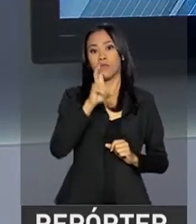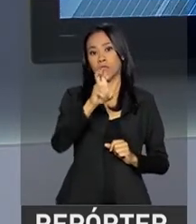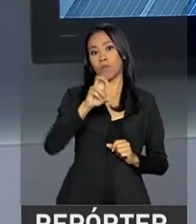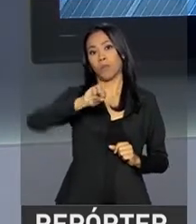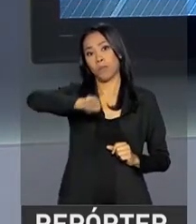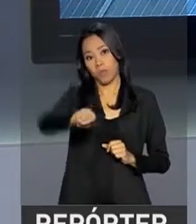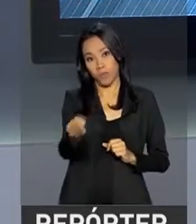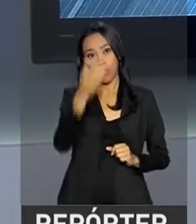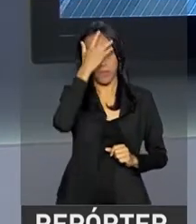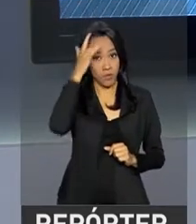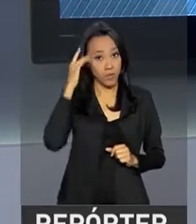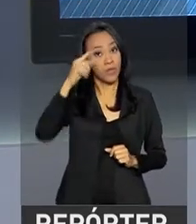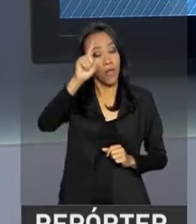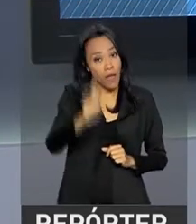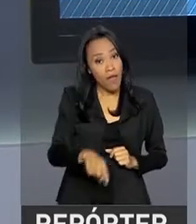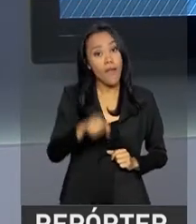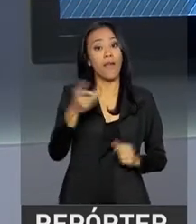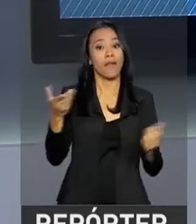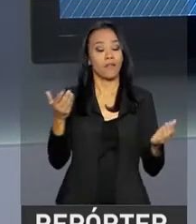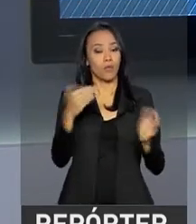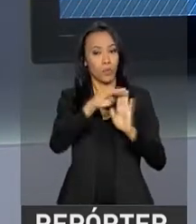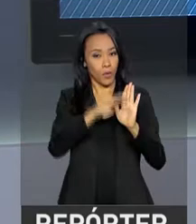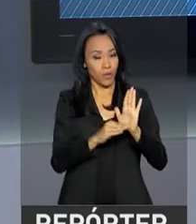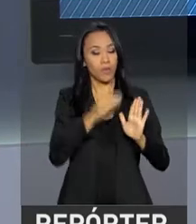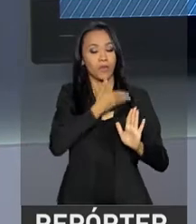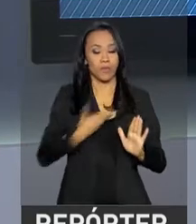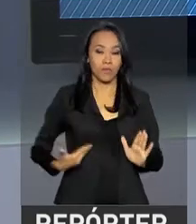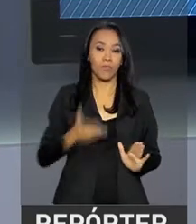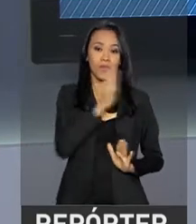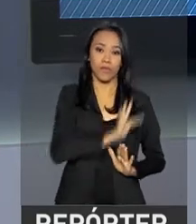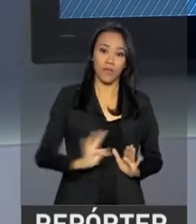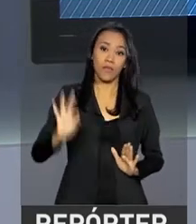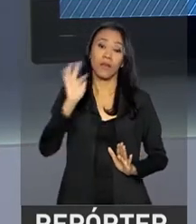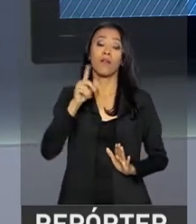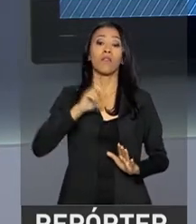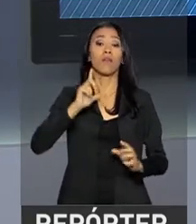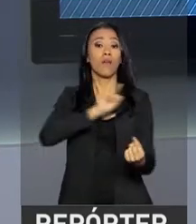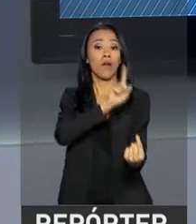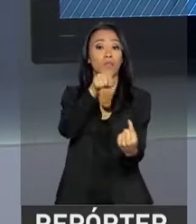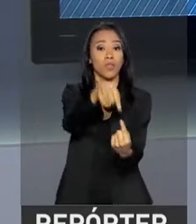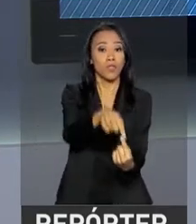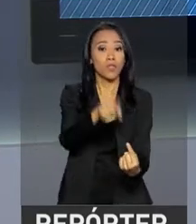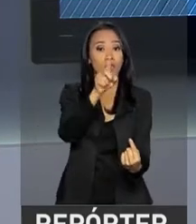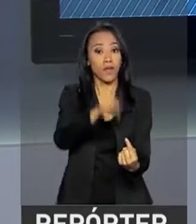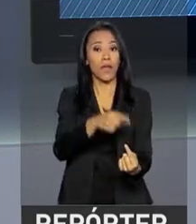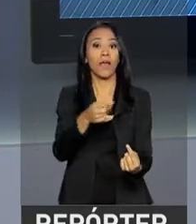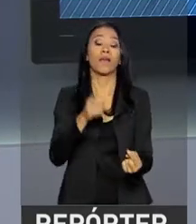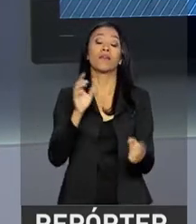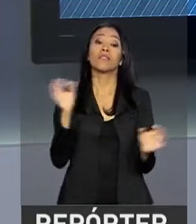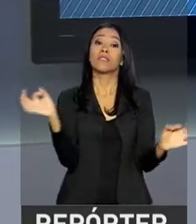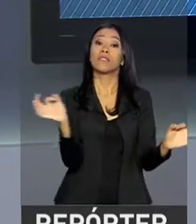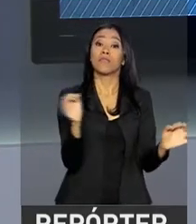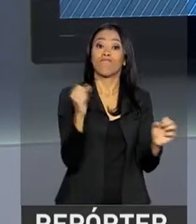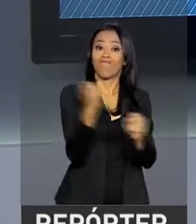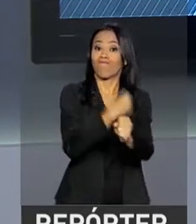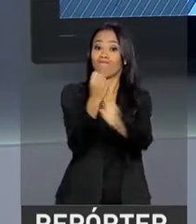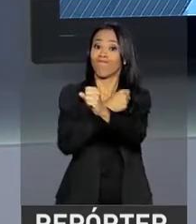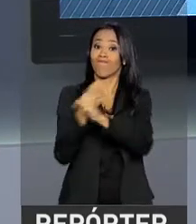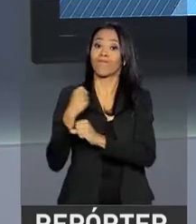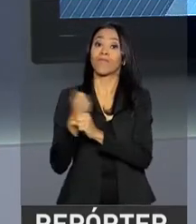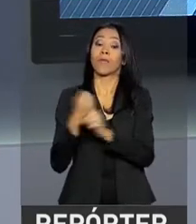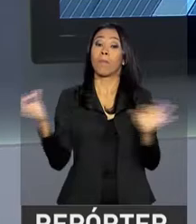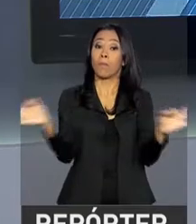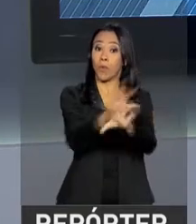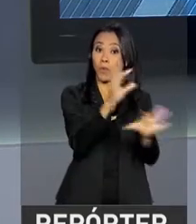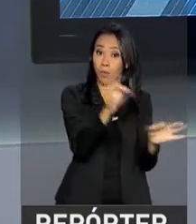faz parte do programa agora é avançar do governo federal que tem como objetivo retomar e concluir mais de sete mil obras